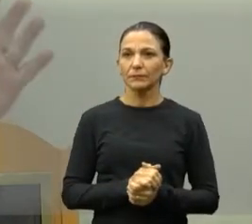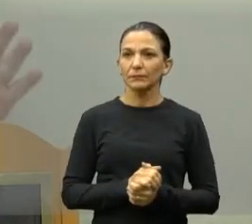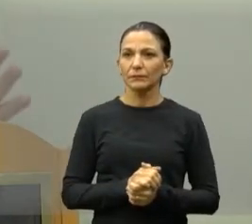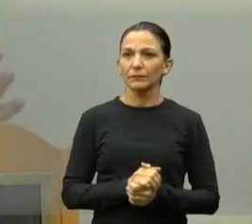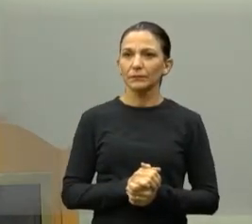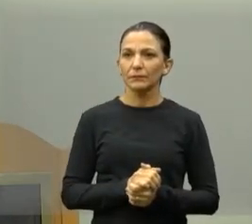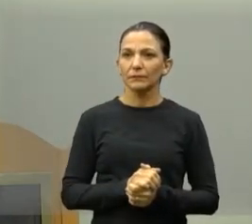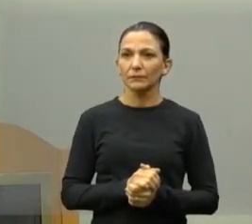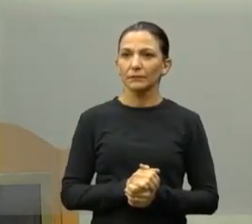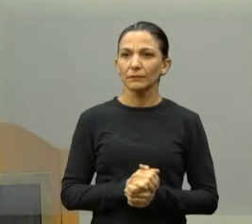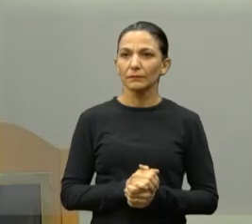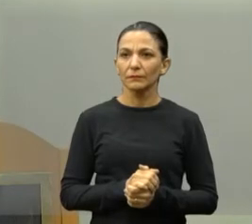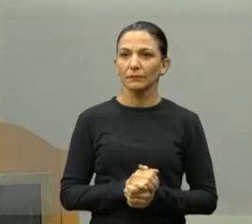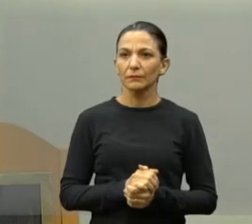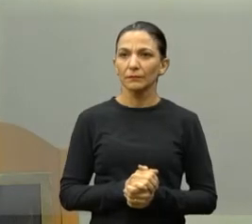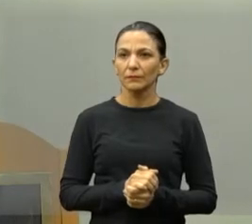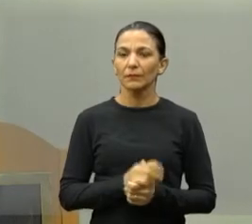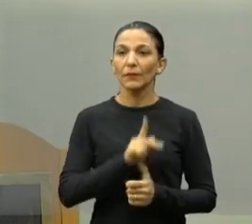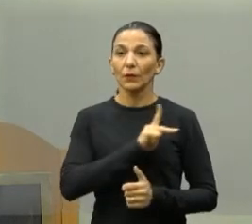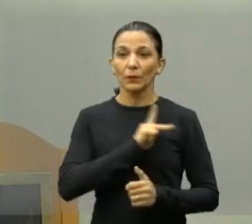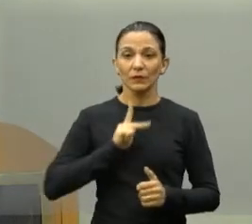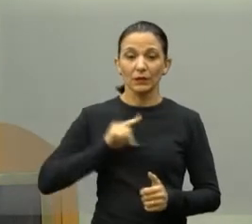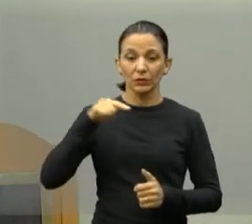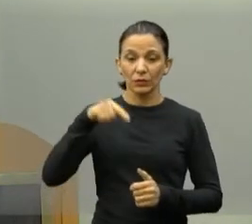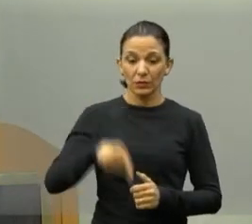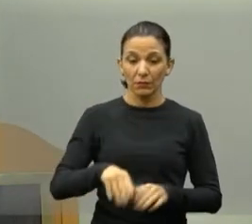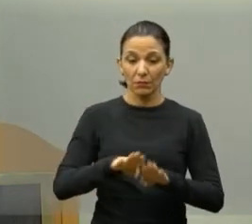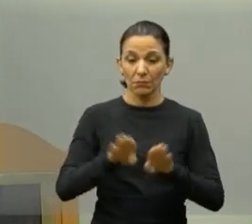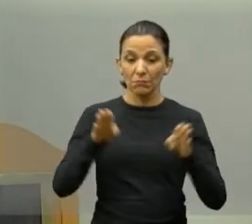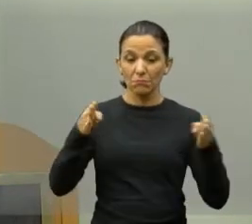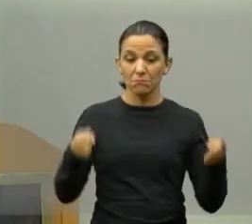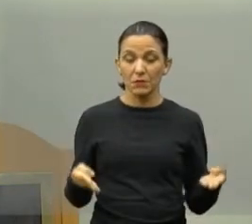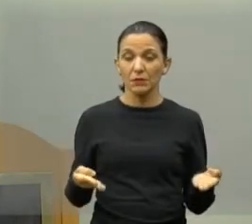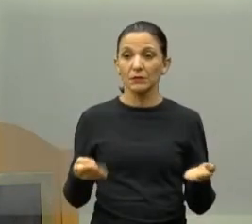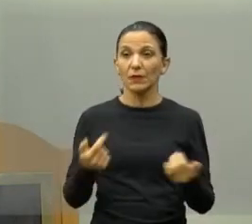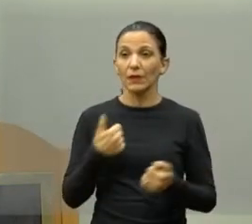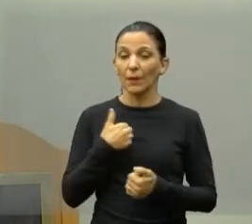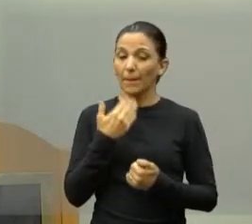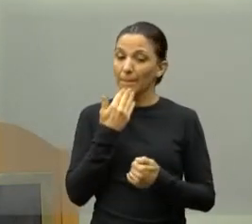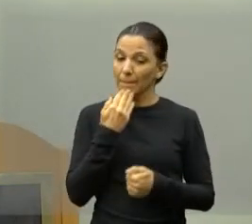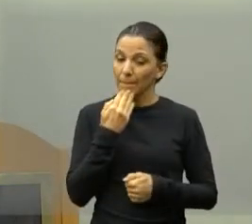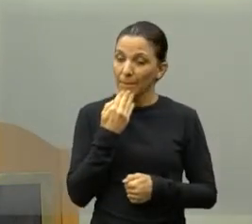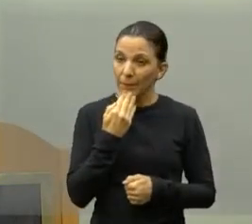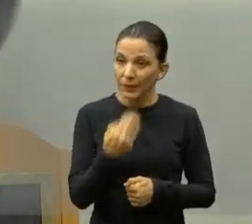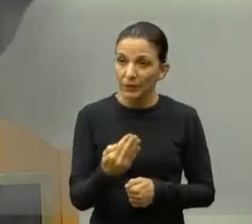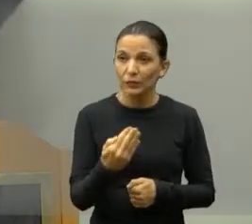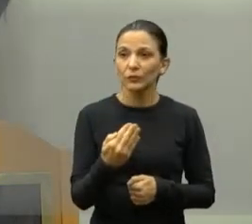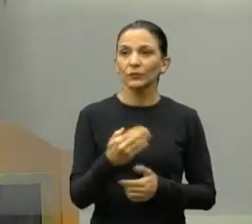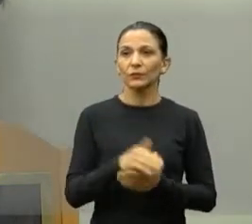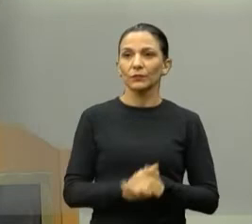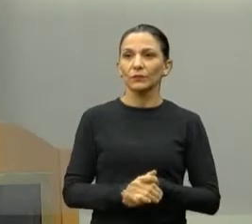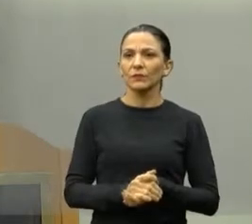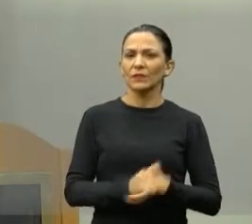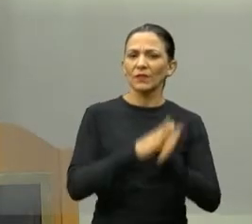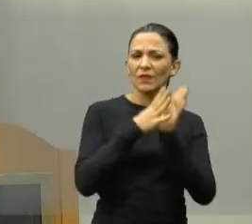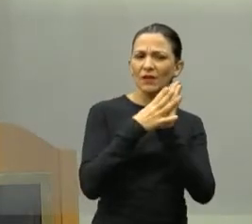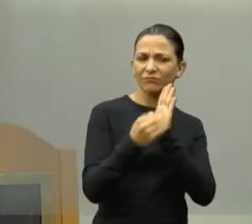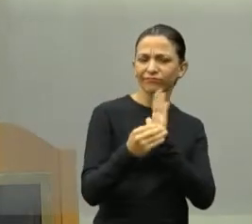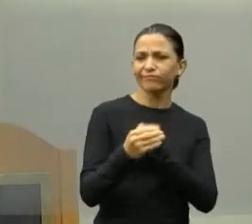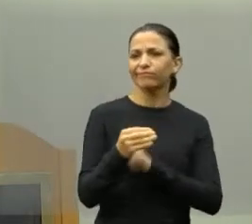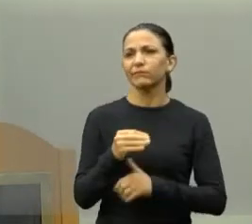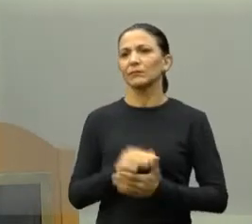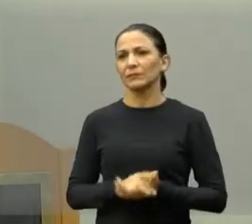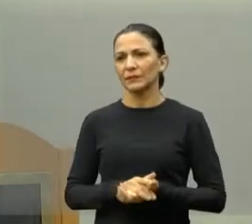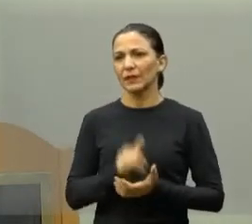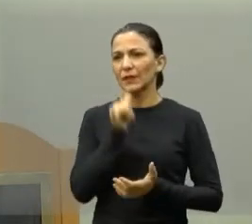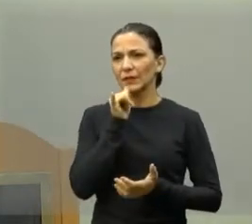bom então é isso como presidente que estou com a mesa peço porque eu vou dar uns exemplos aqui